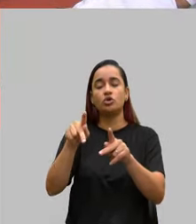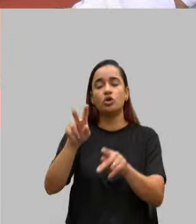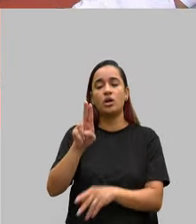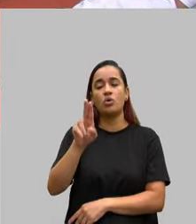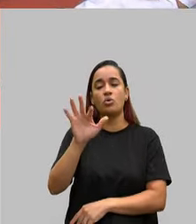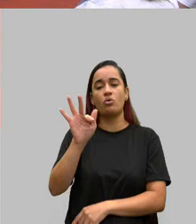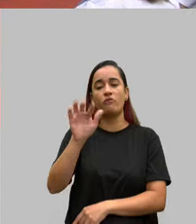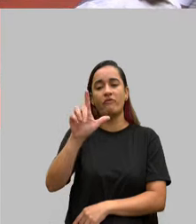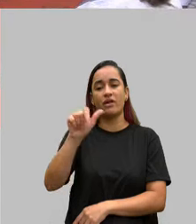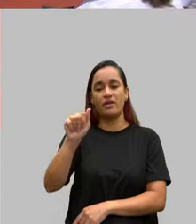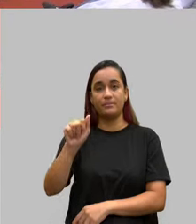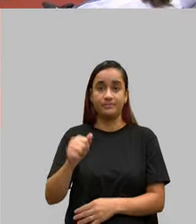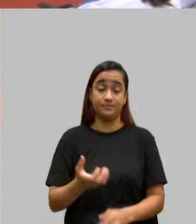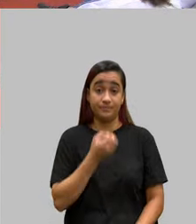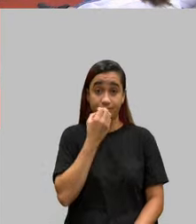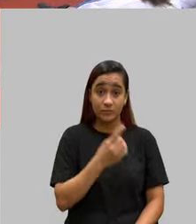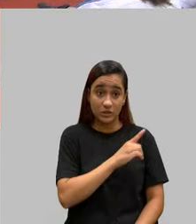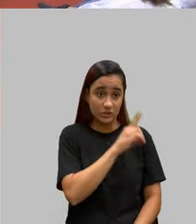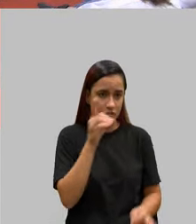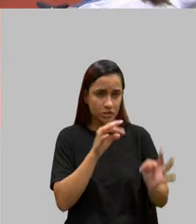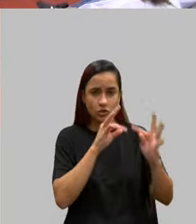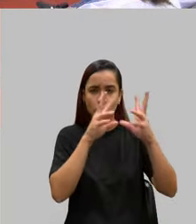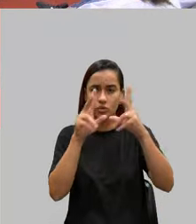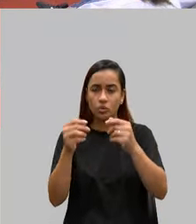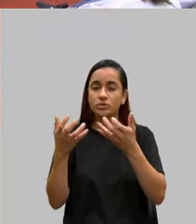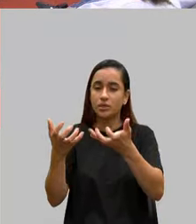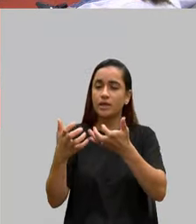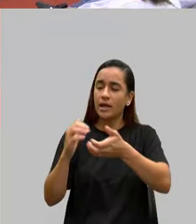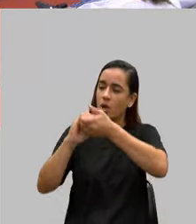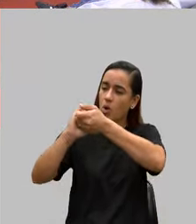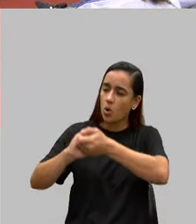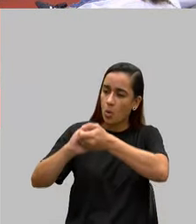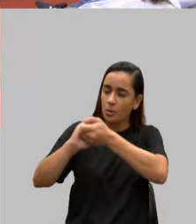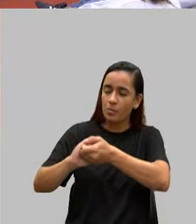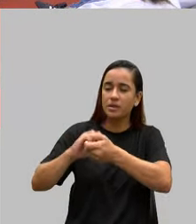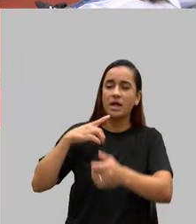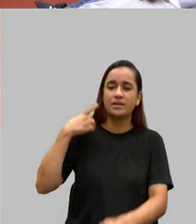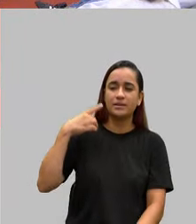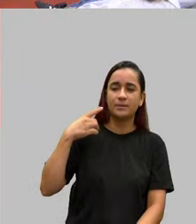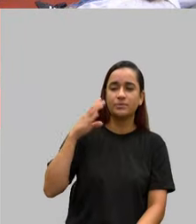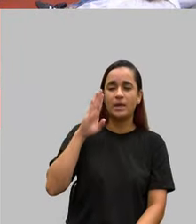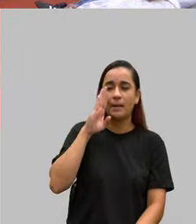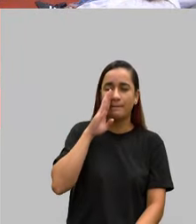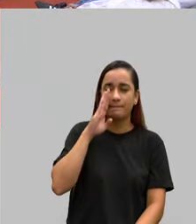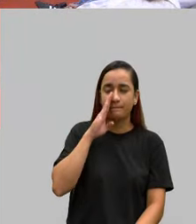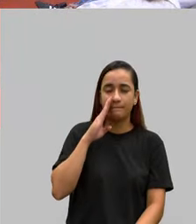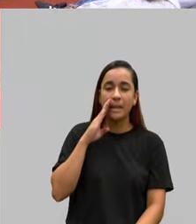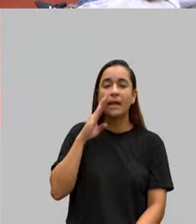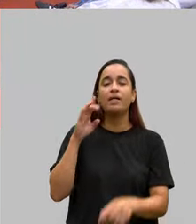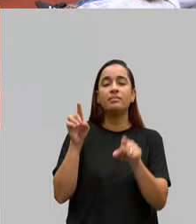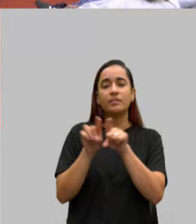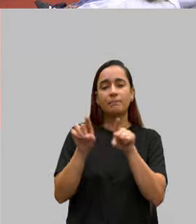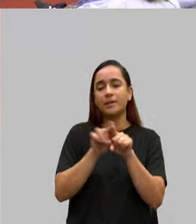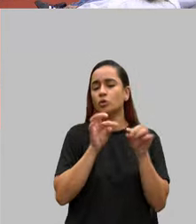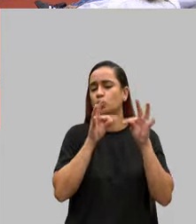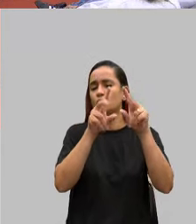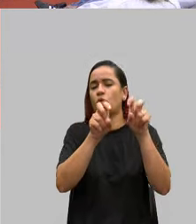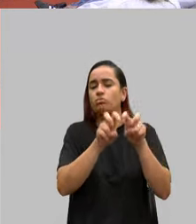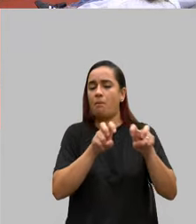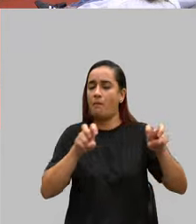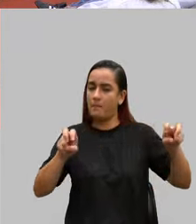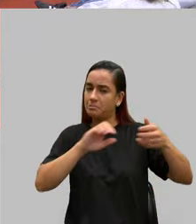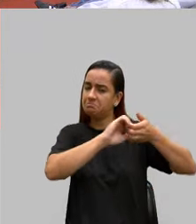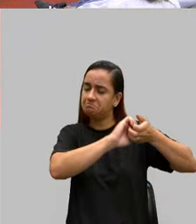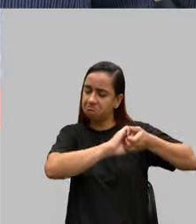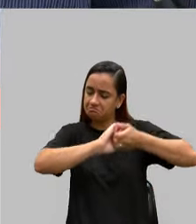a todos gostaria de cumprimentar a Bia deputada Bia e todos os representantes da mesa e falar que é uma